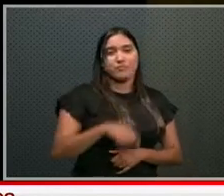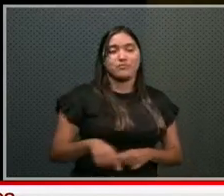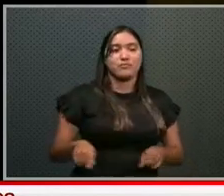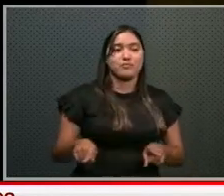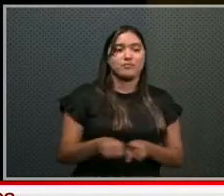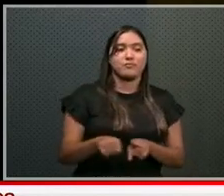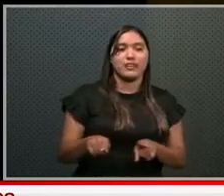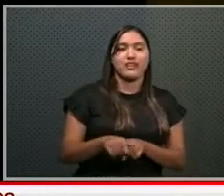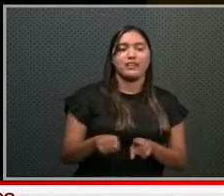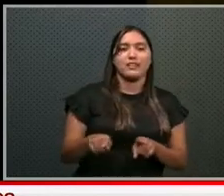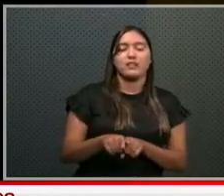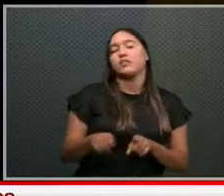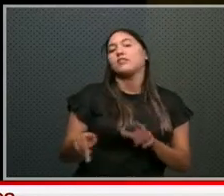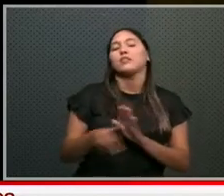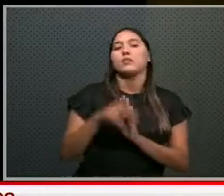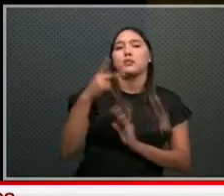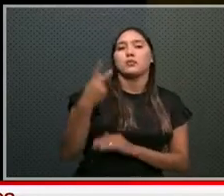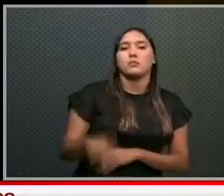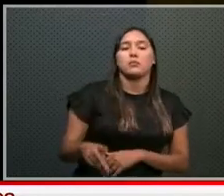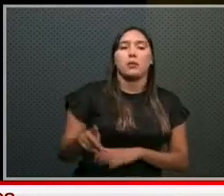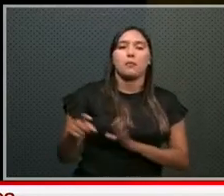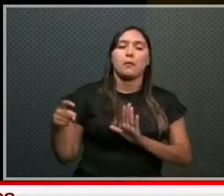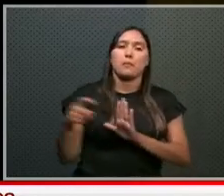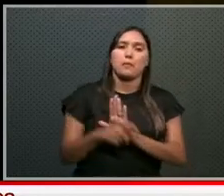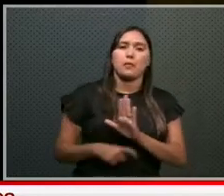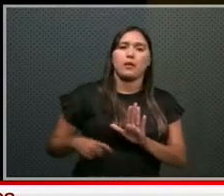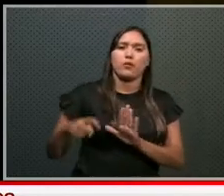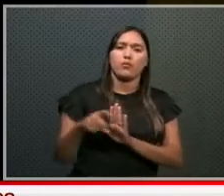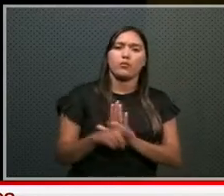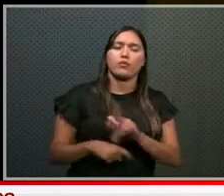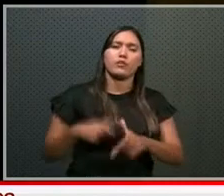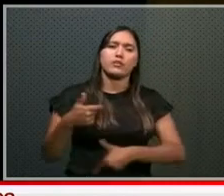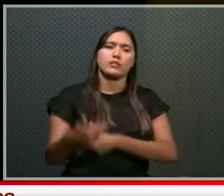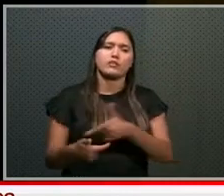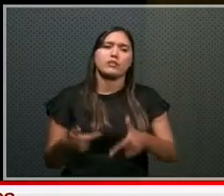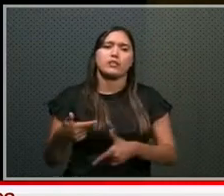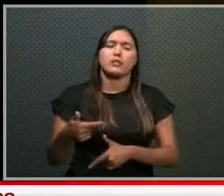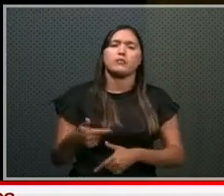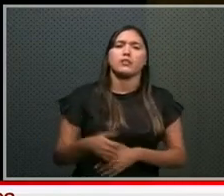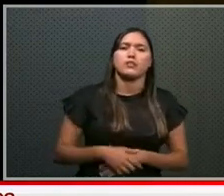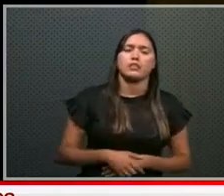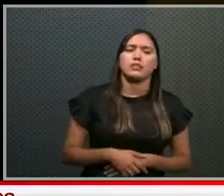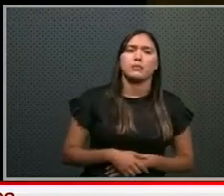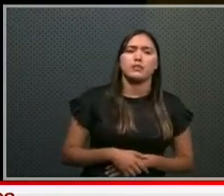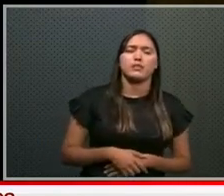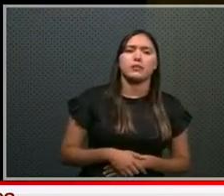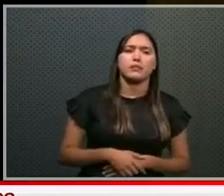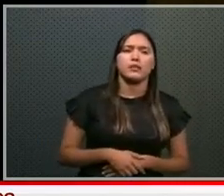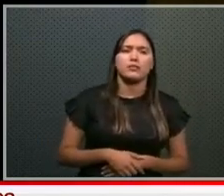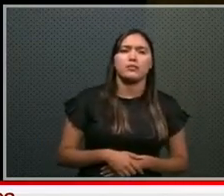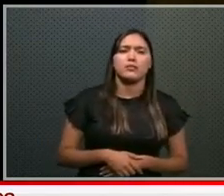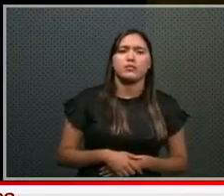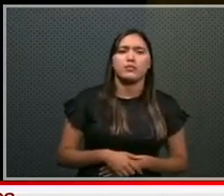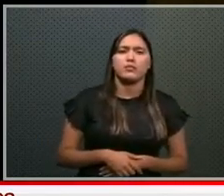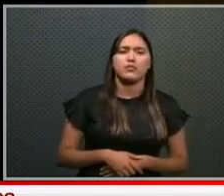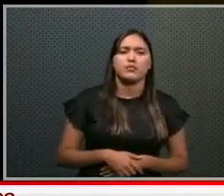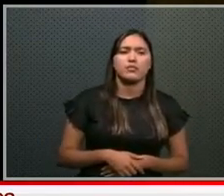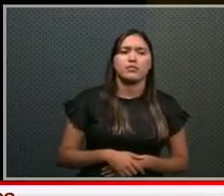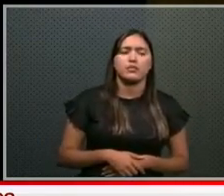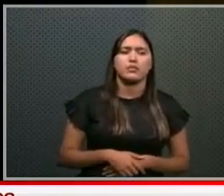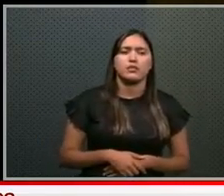temos pecuaristas que trabalham com transplantes de embrião tecnologias mais modernas do mundo